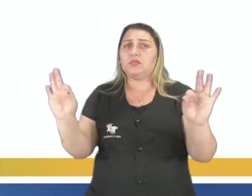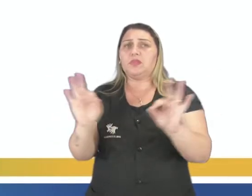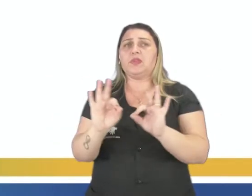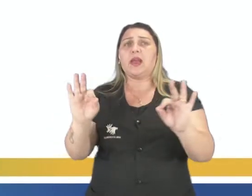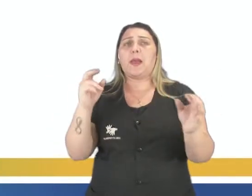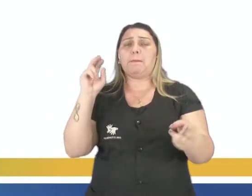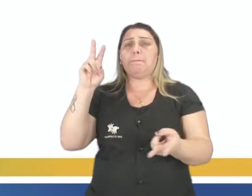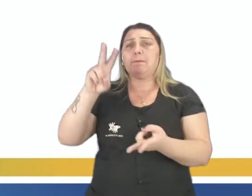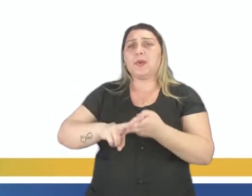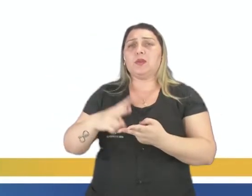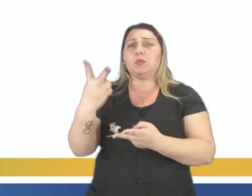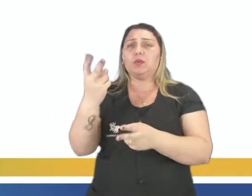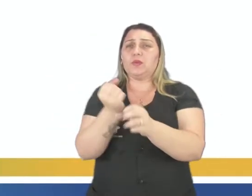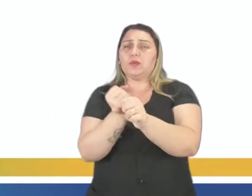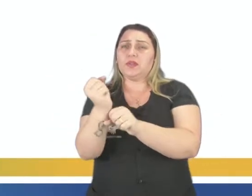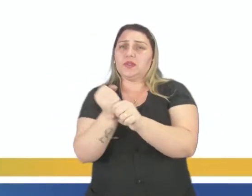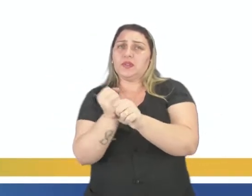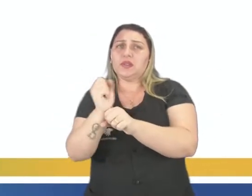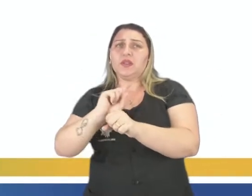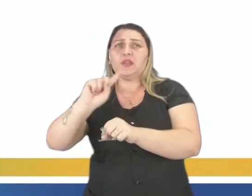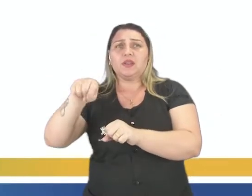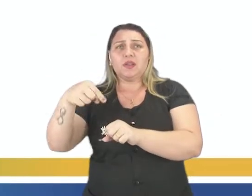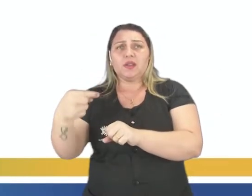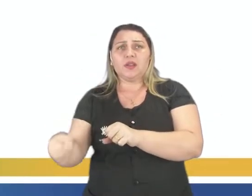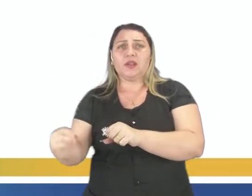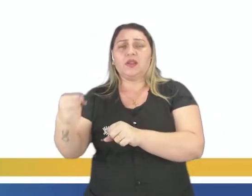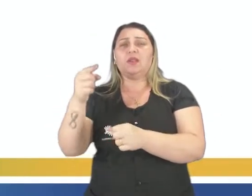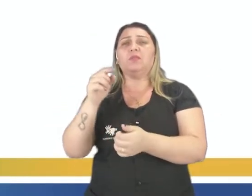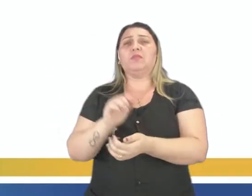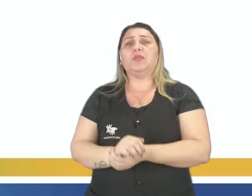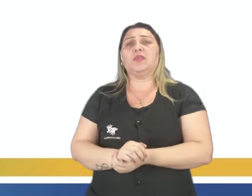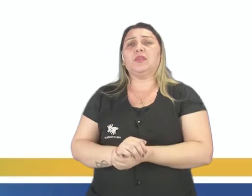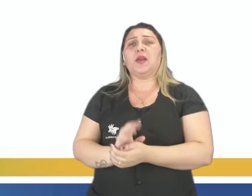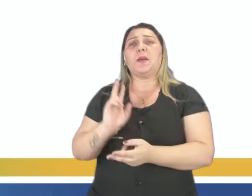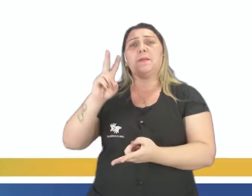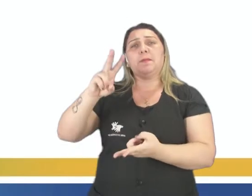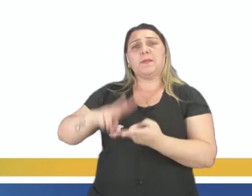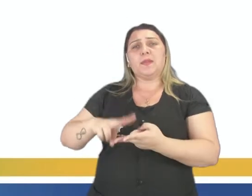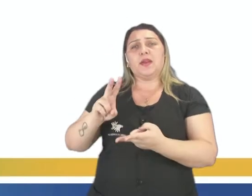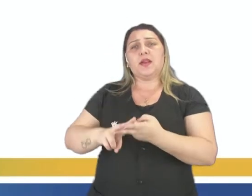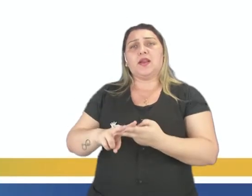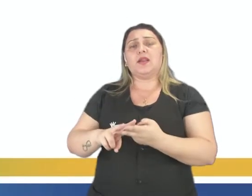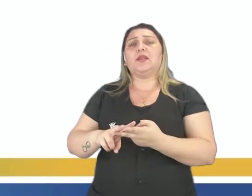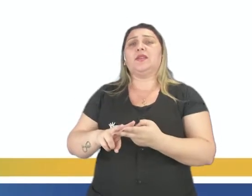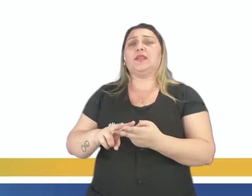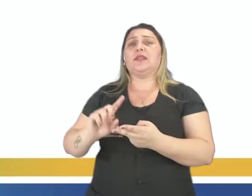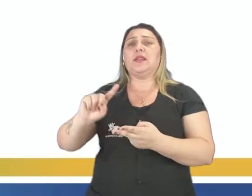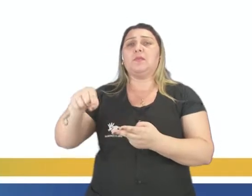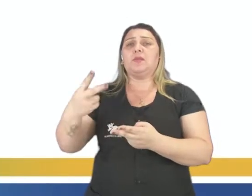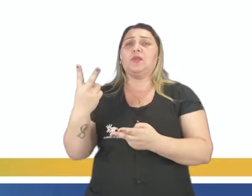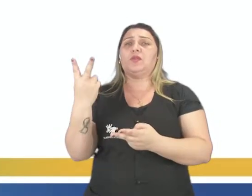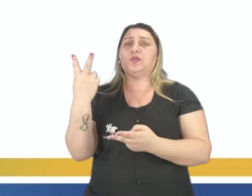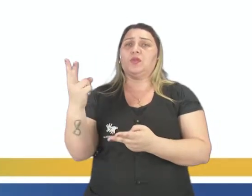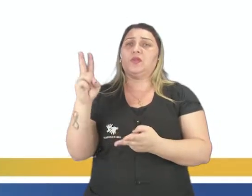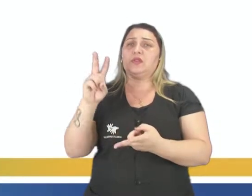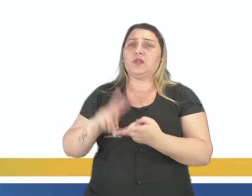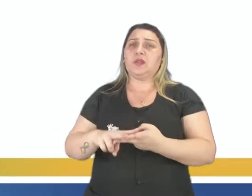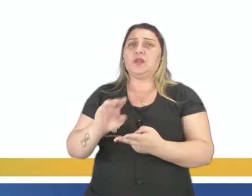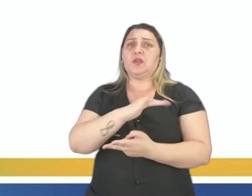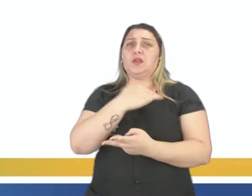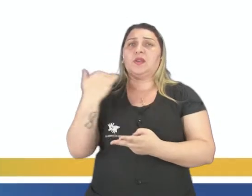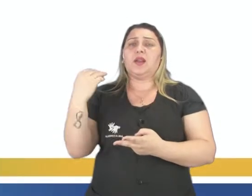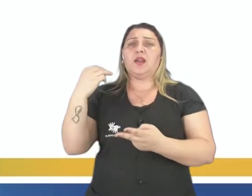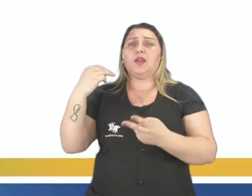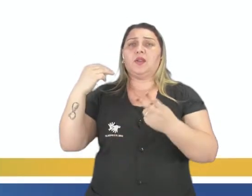Fidel é preso por 2 anos, né? E depois que ele seria preso por mais tempo, mas depois de 2 anos ele vai ser exilado no